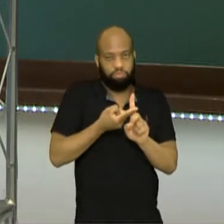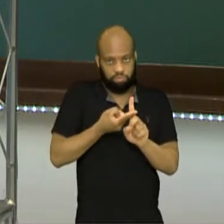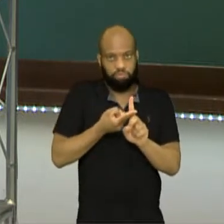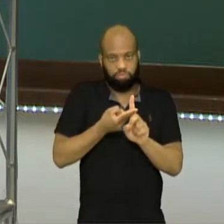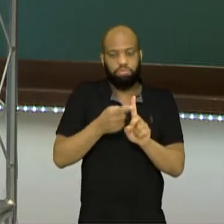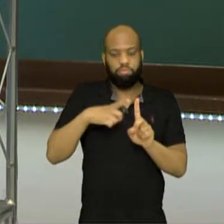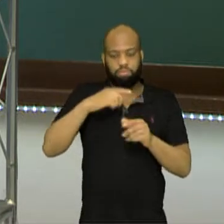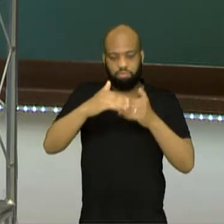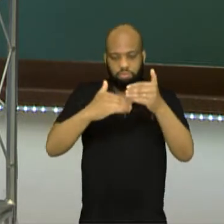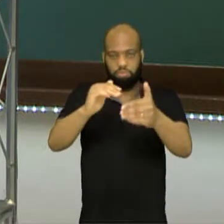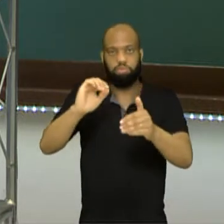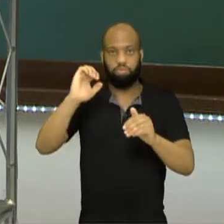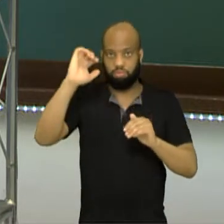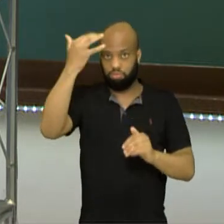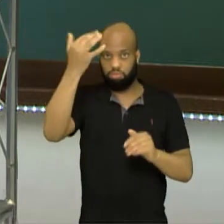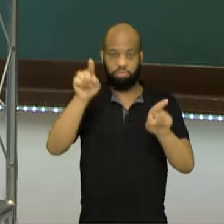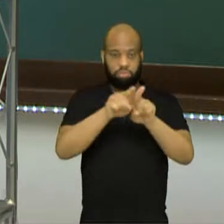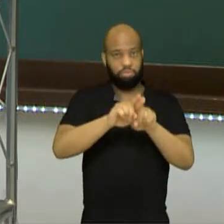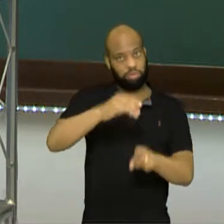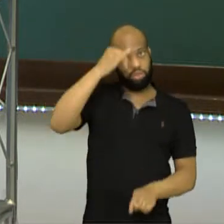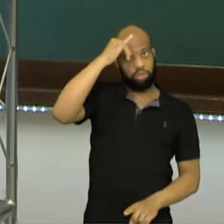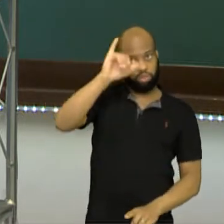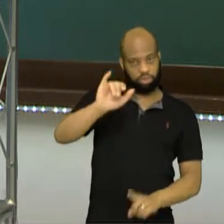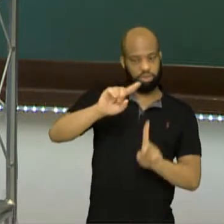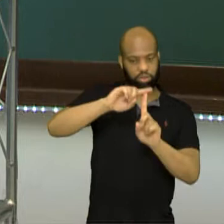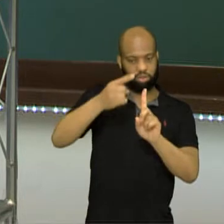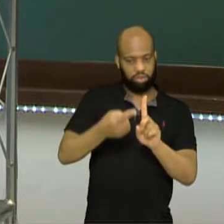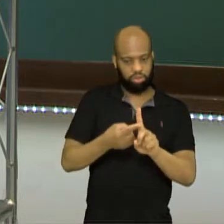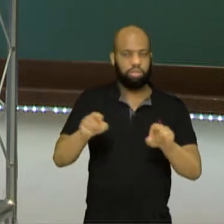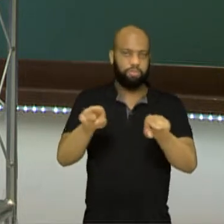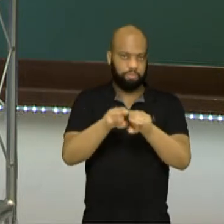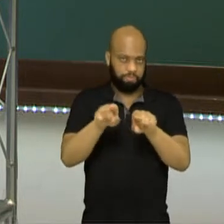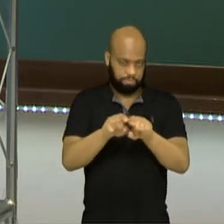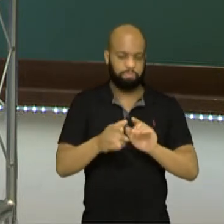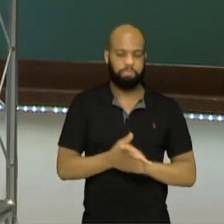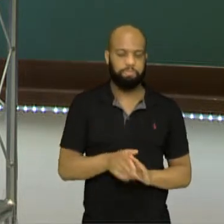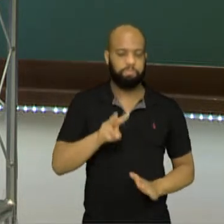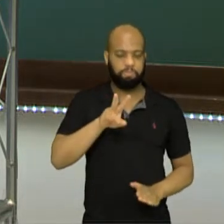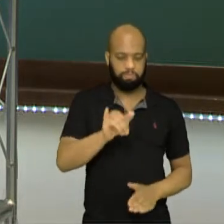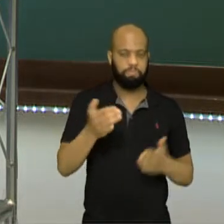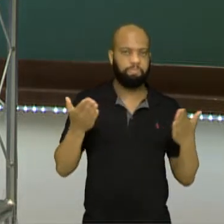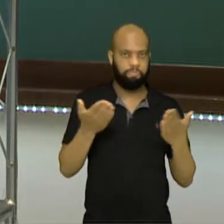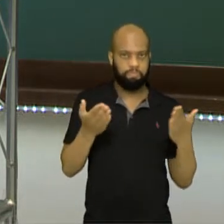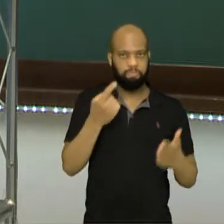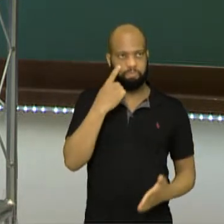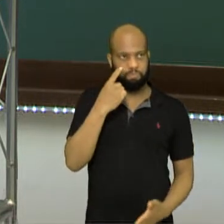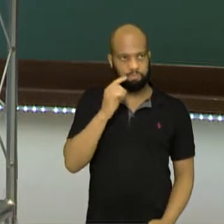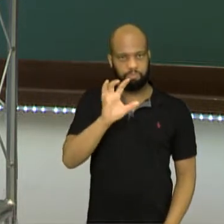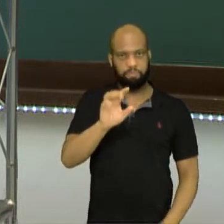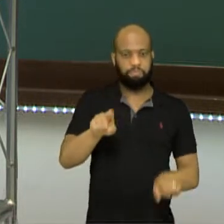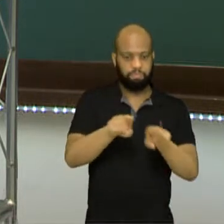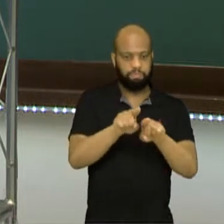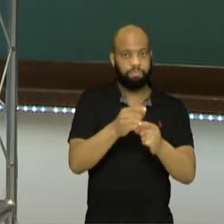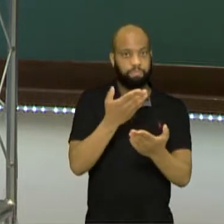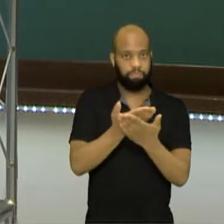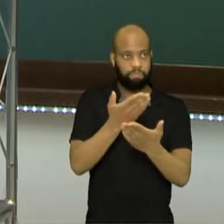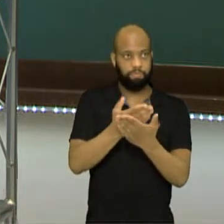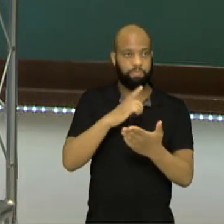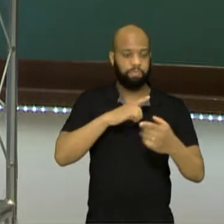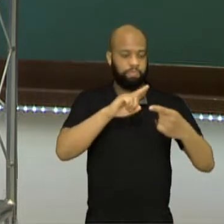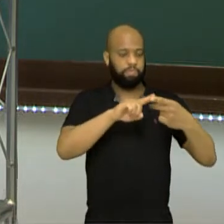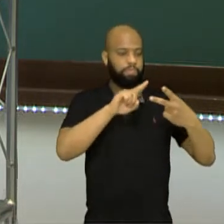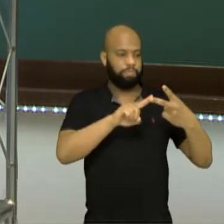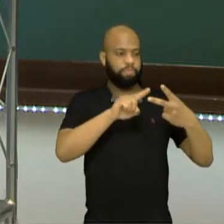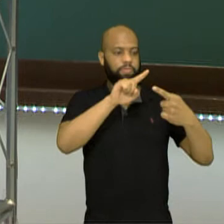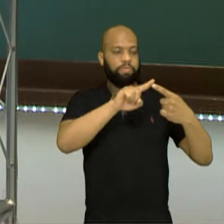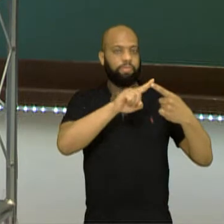todo o processo como acontece, e também para evitar essa gravidez, né? Então nós vamos ter basicamente estudo de caso de duas pessoas. Primeiro